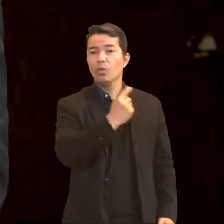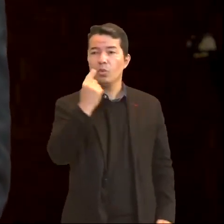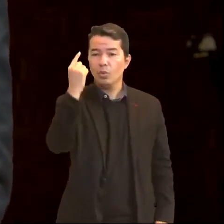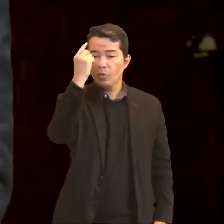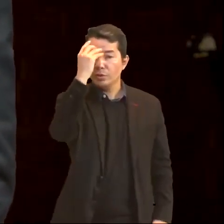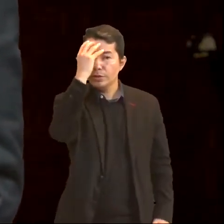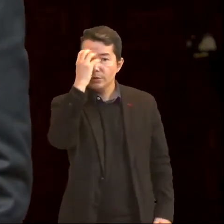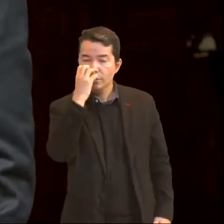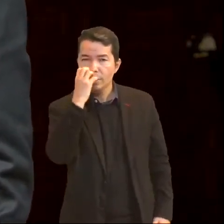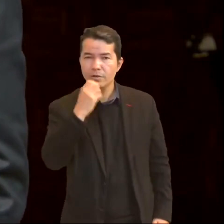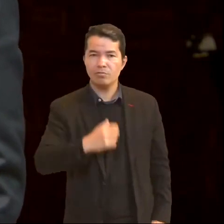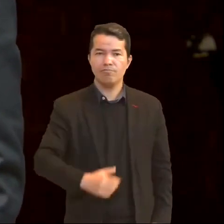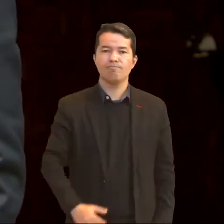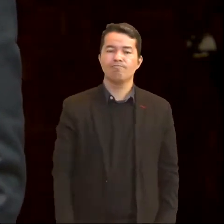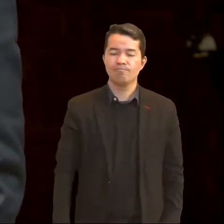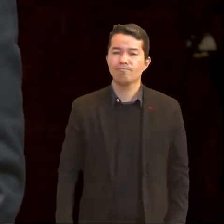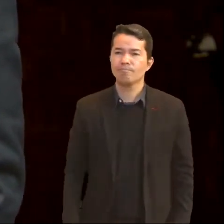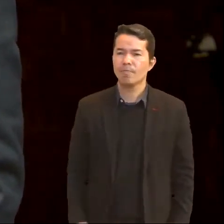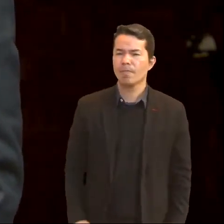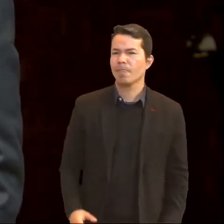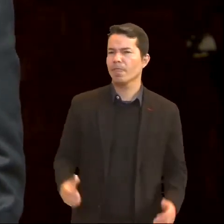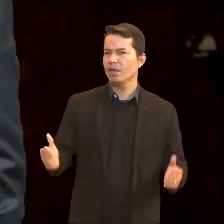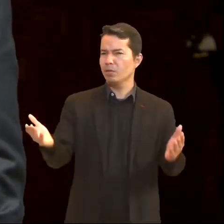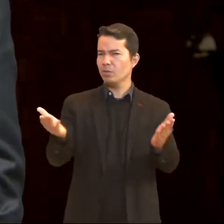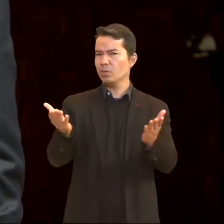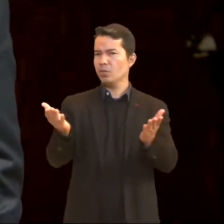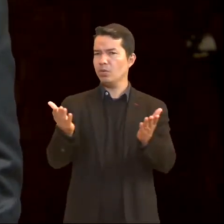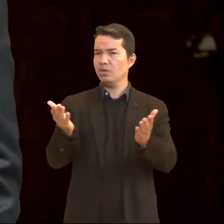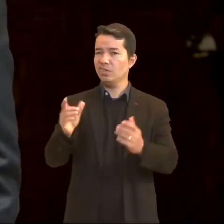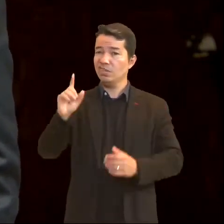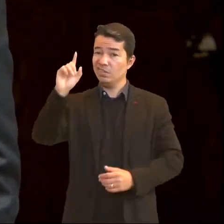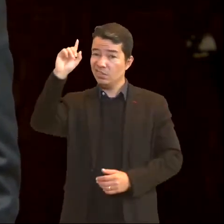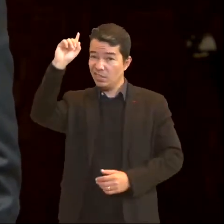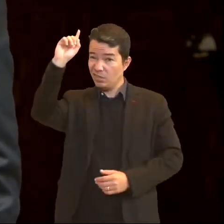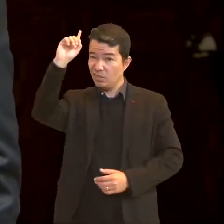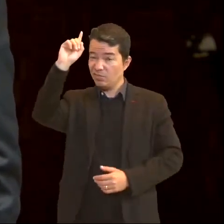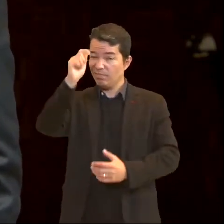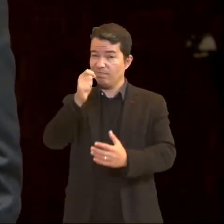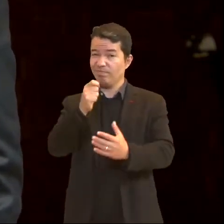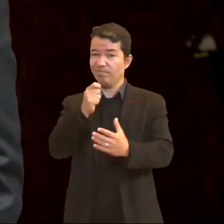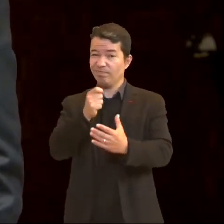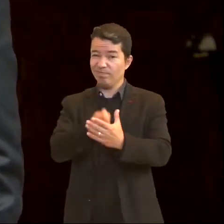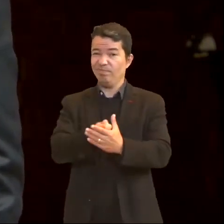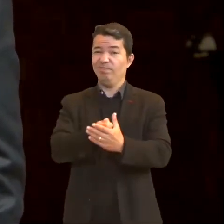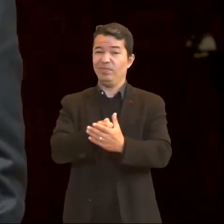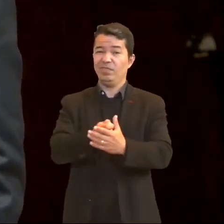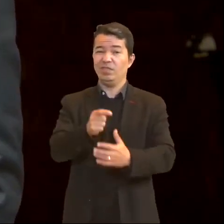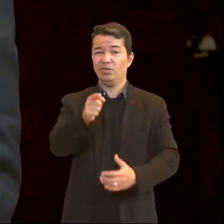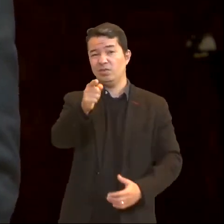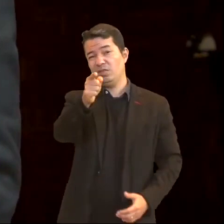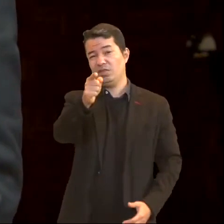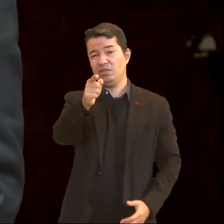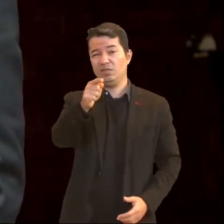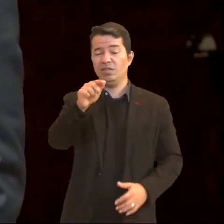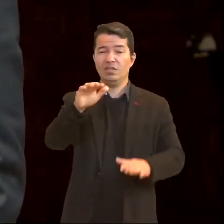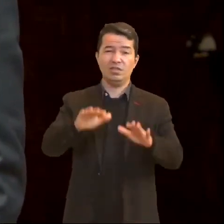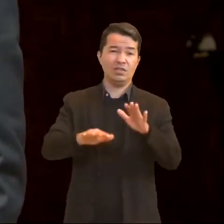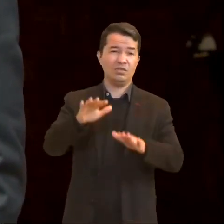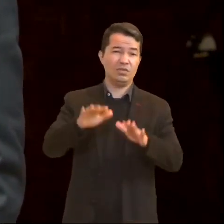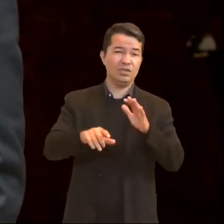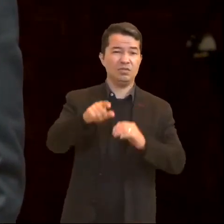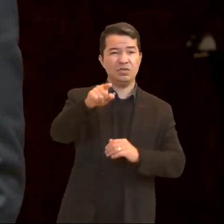Daqui para frente, eu vou usar a minha disciplina. Talvez você esteja empacado